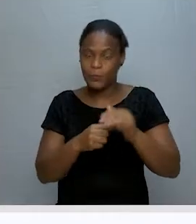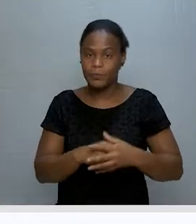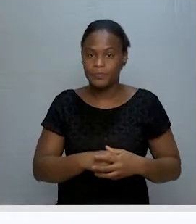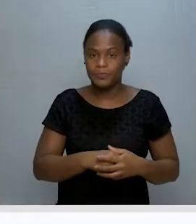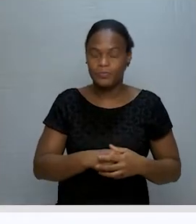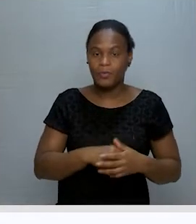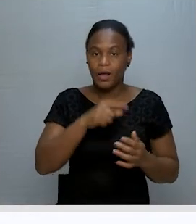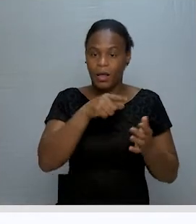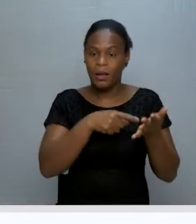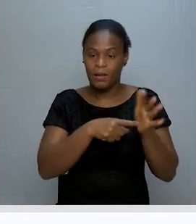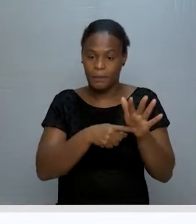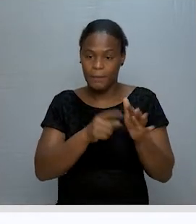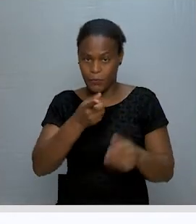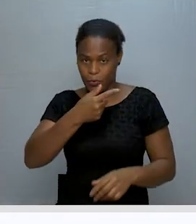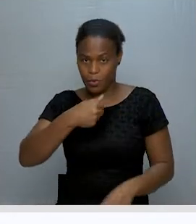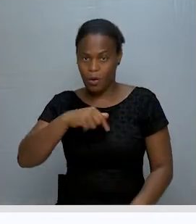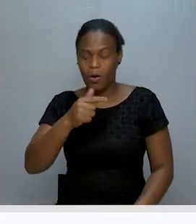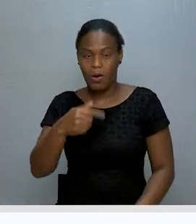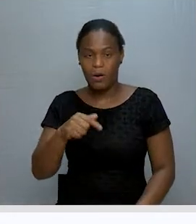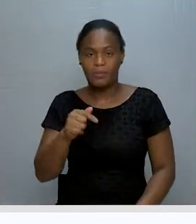exemplo. Neste exemplo, nós